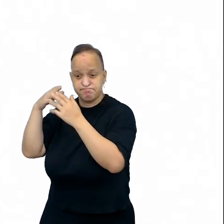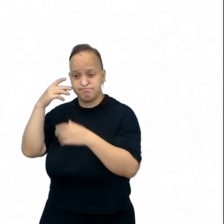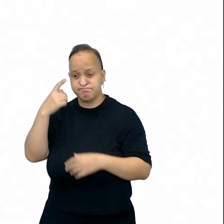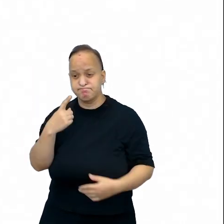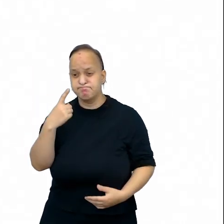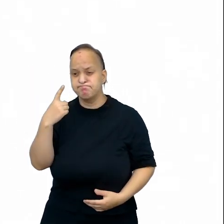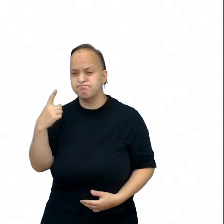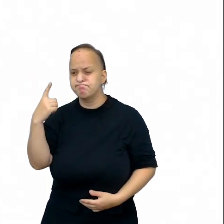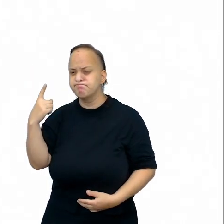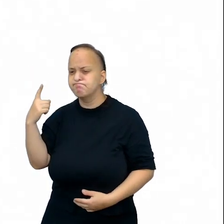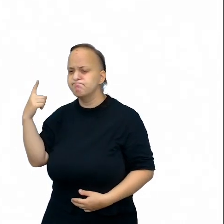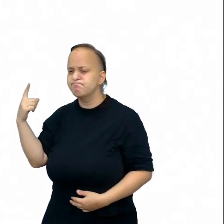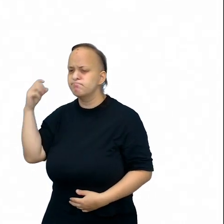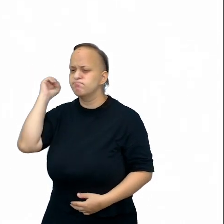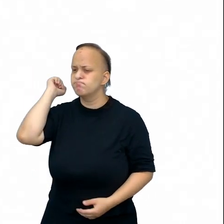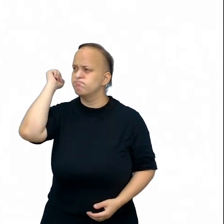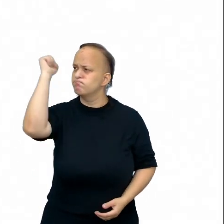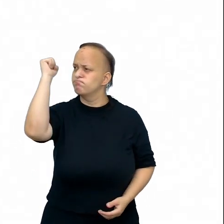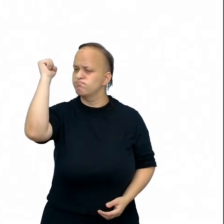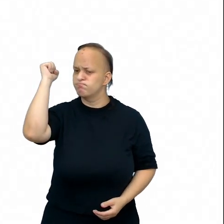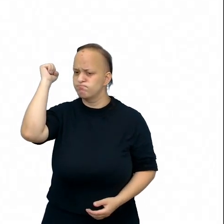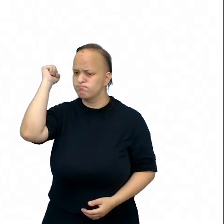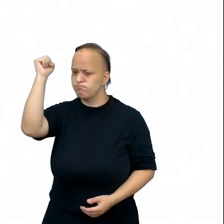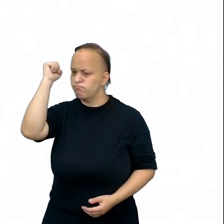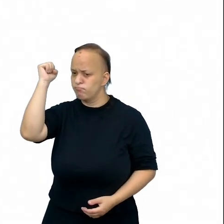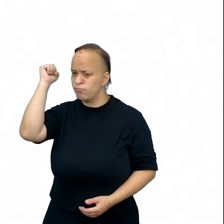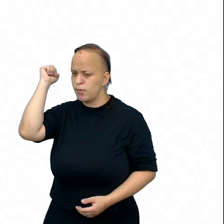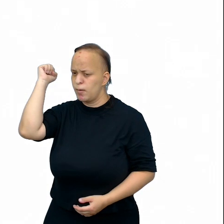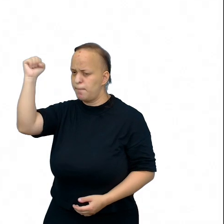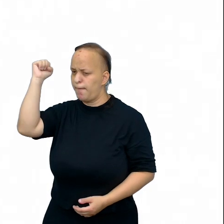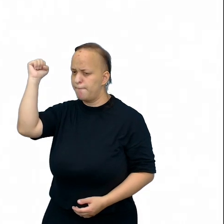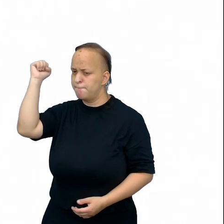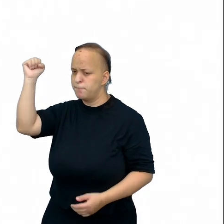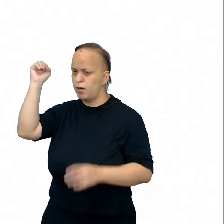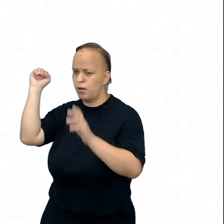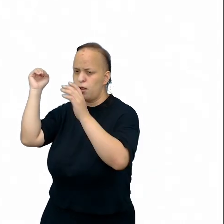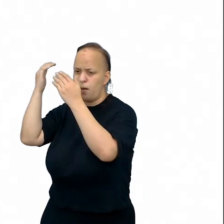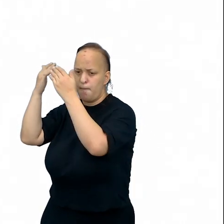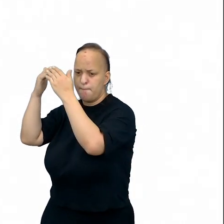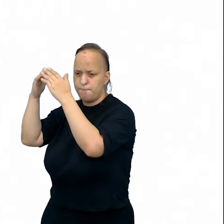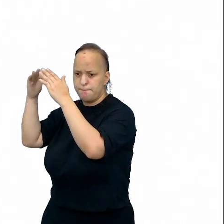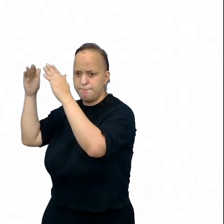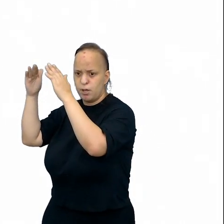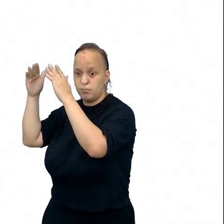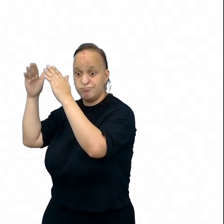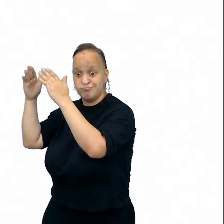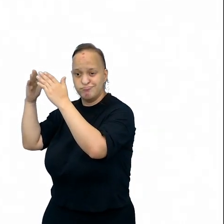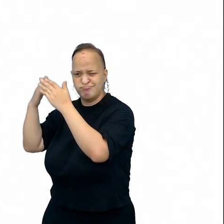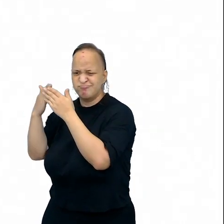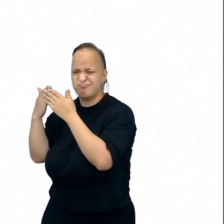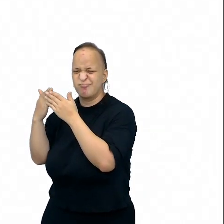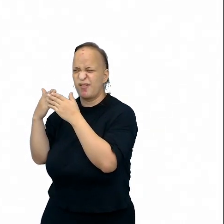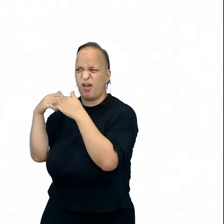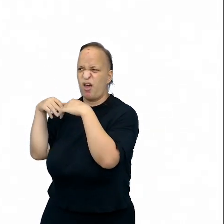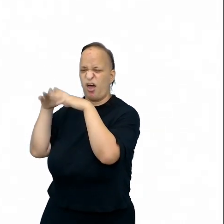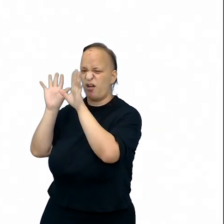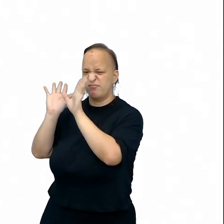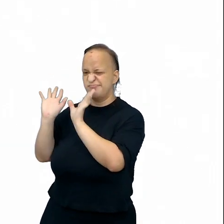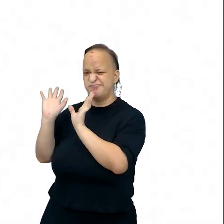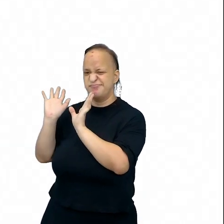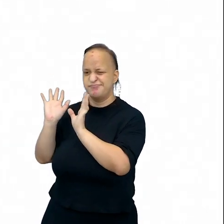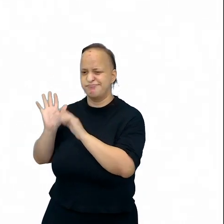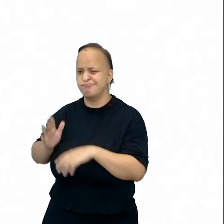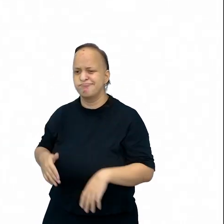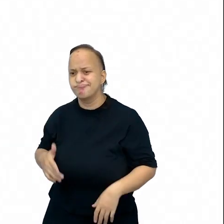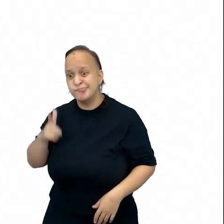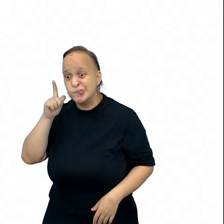um pouco com o machado, iam cortando e o céu se fechando. Então desistiram de derrubar. Vamos deixar, não estamos